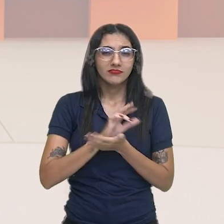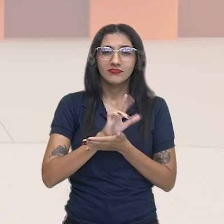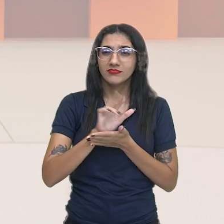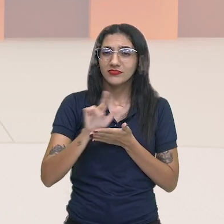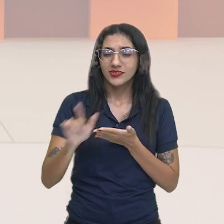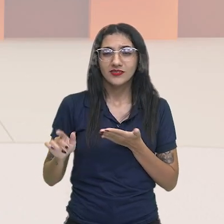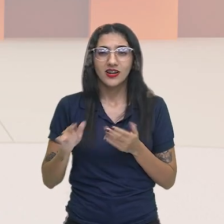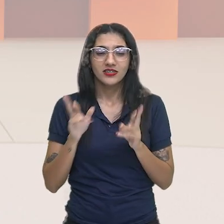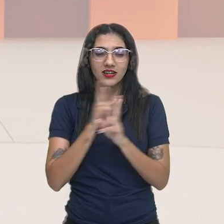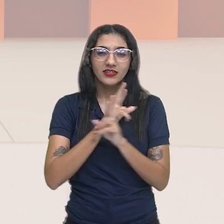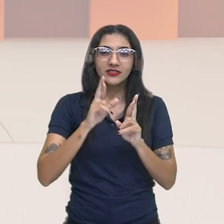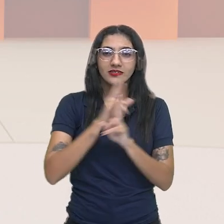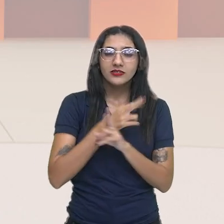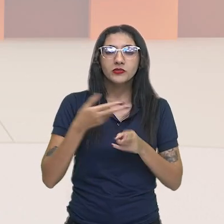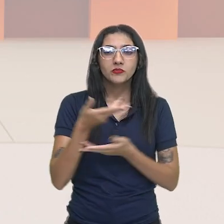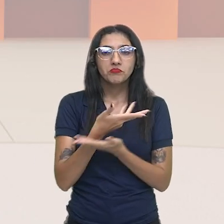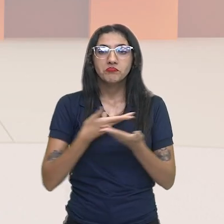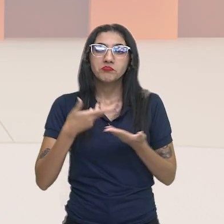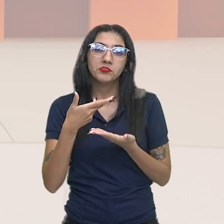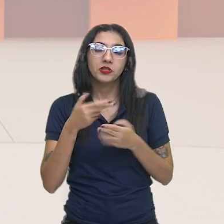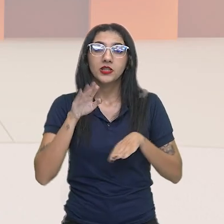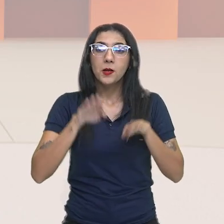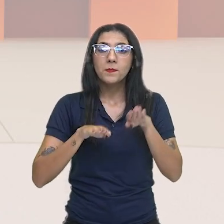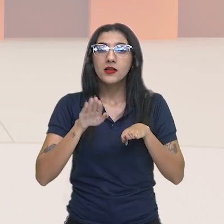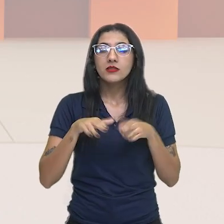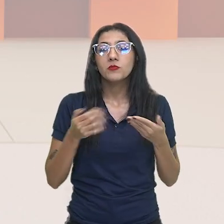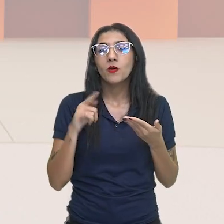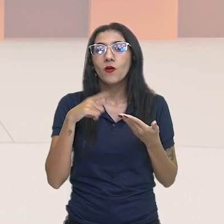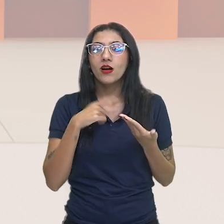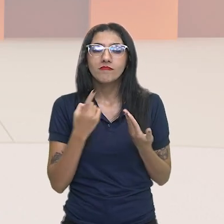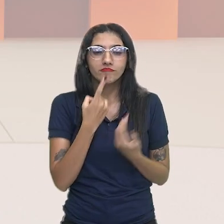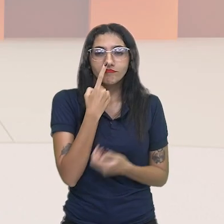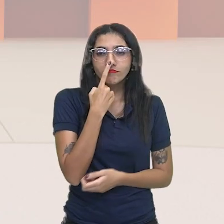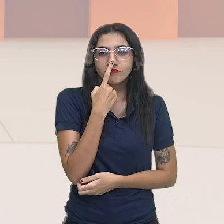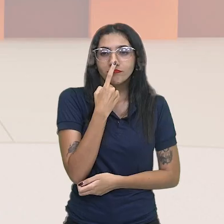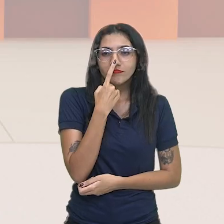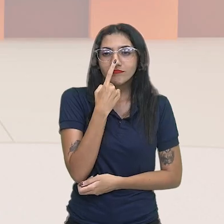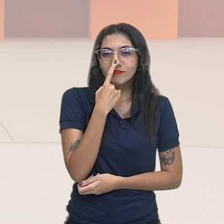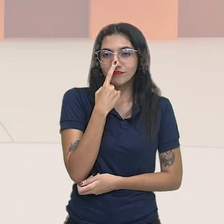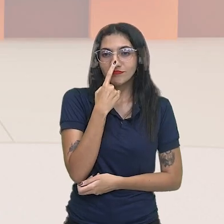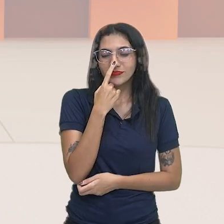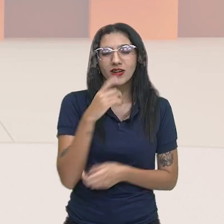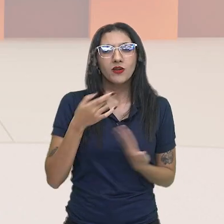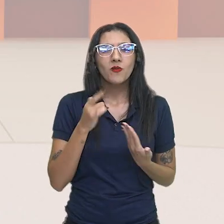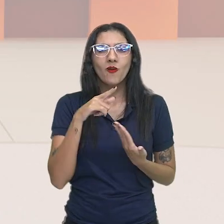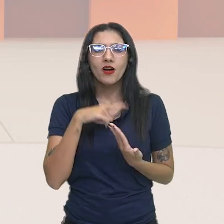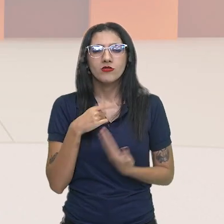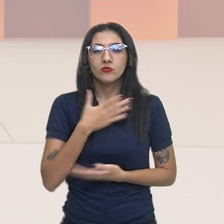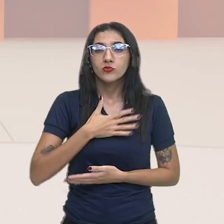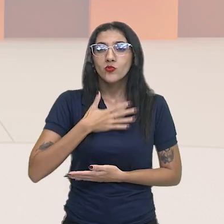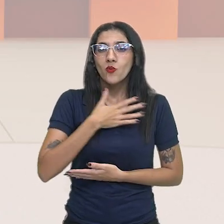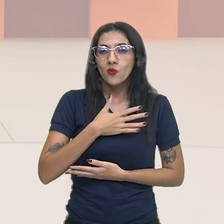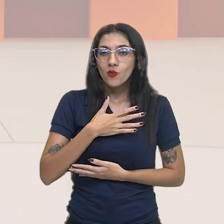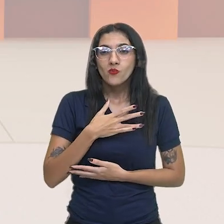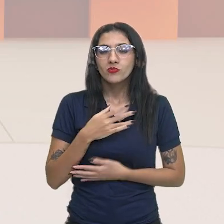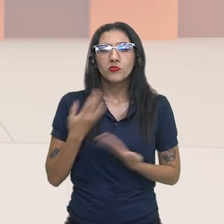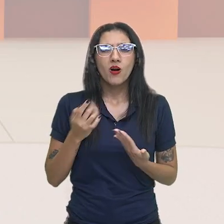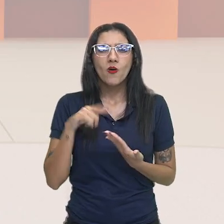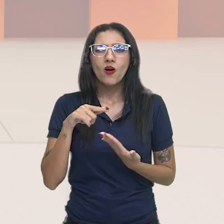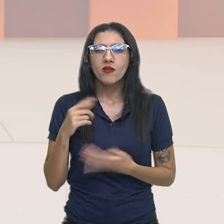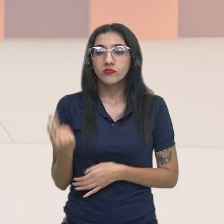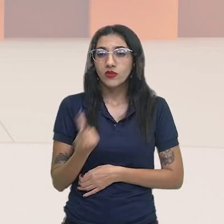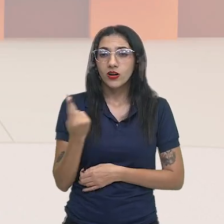se integrar com as pessoas que têm mais afinidade com os seus valores. E esses valores nós